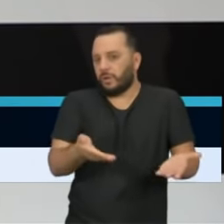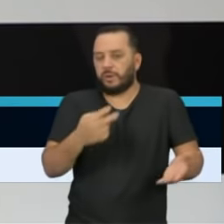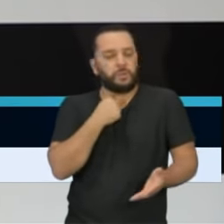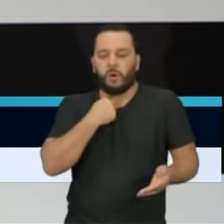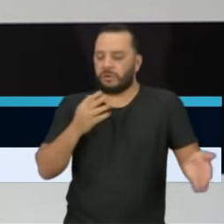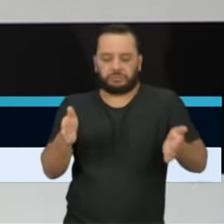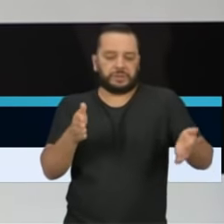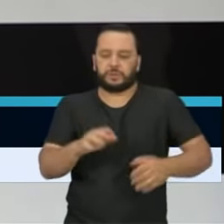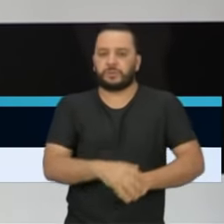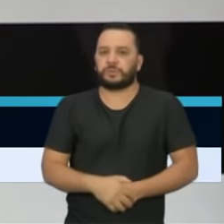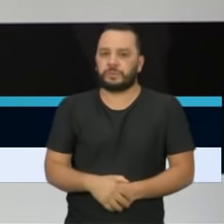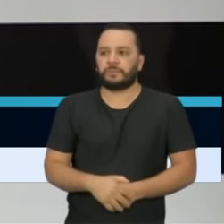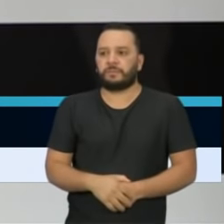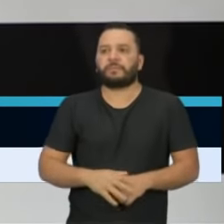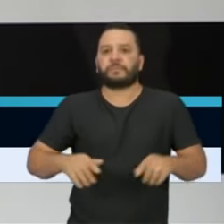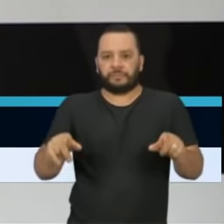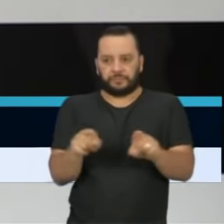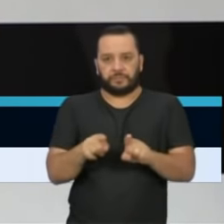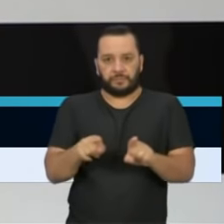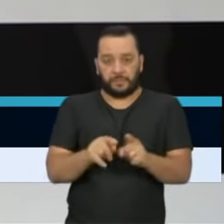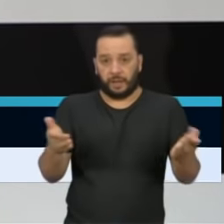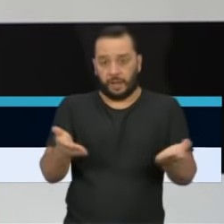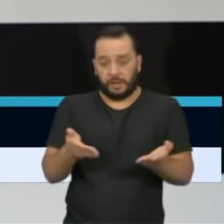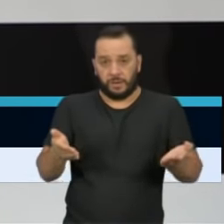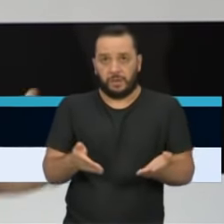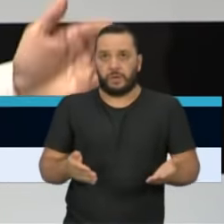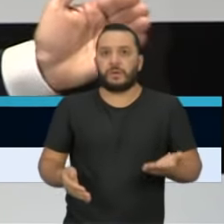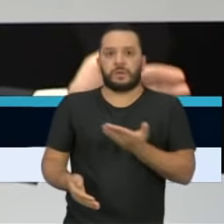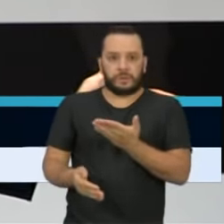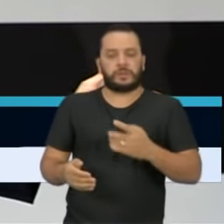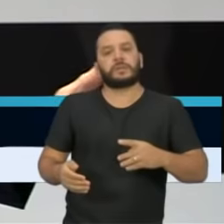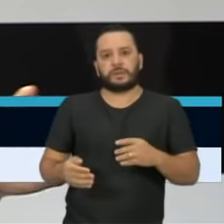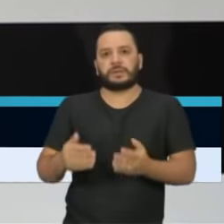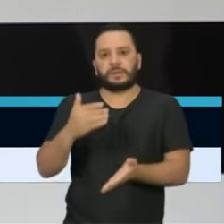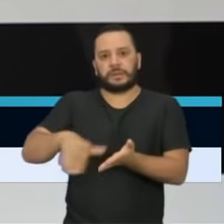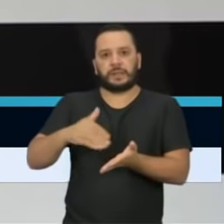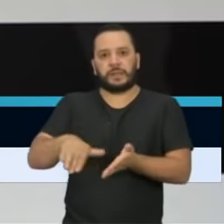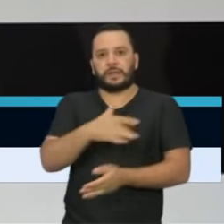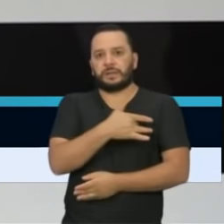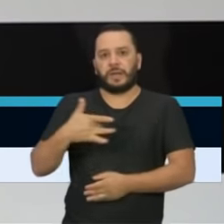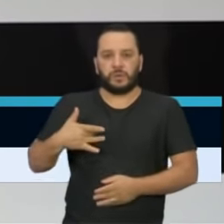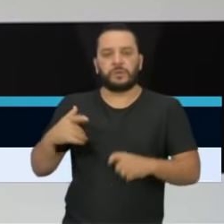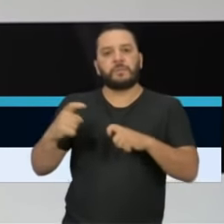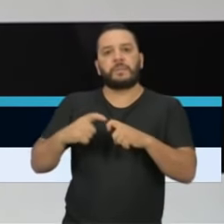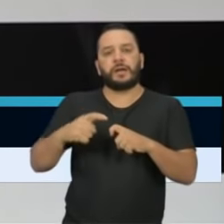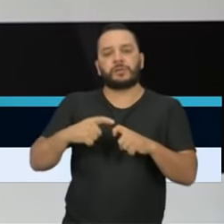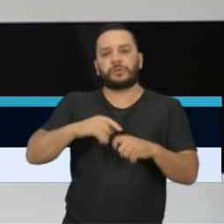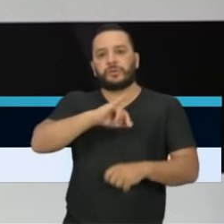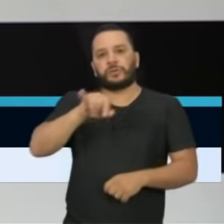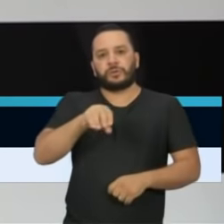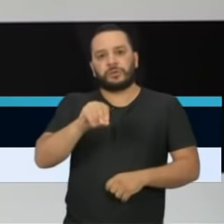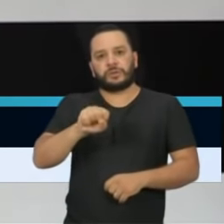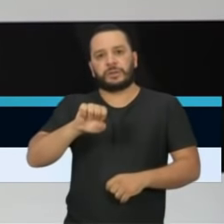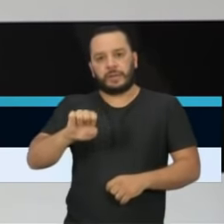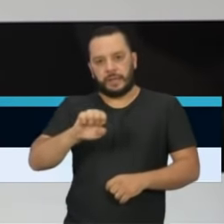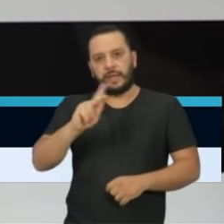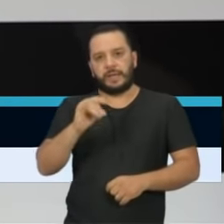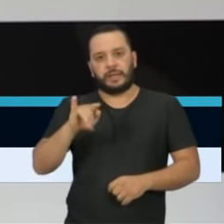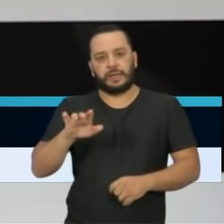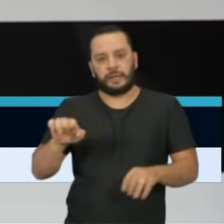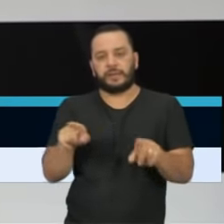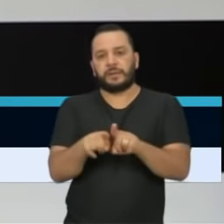palavra ao doutor ao nosso secretário de Saúde, doutor José Henrique Guerra, e à